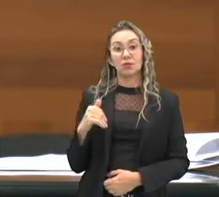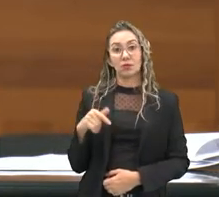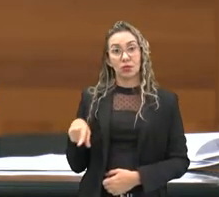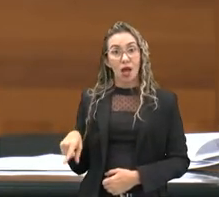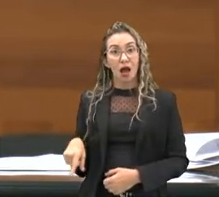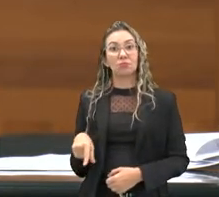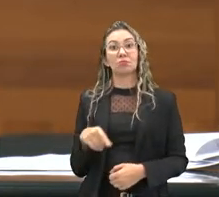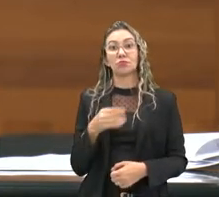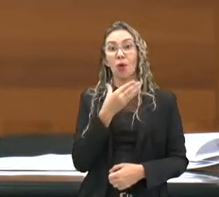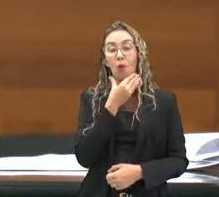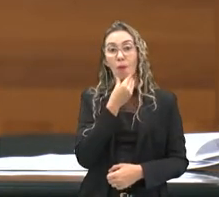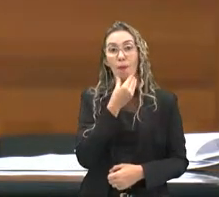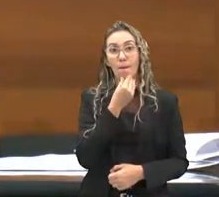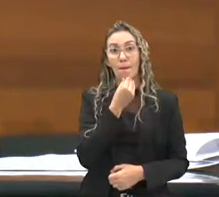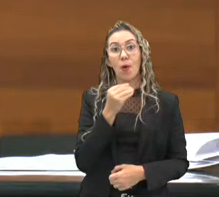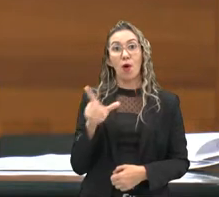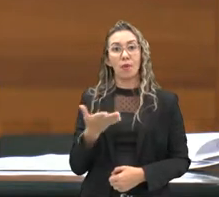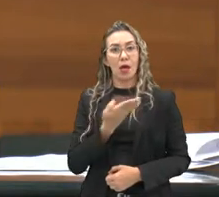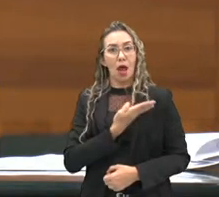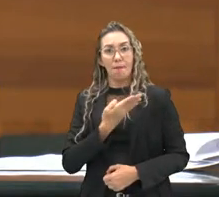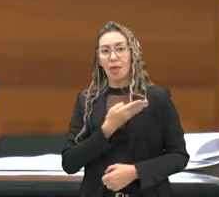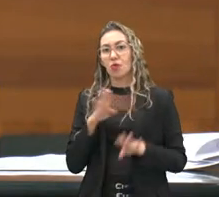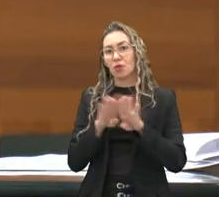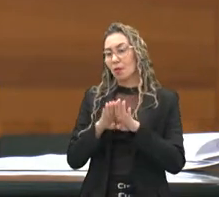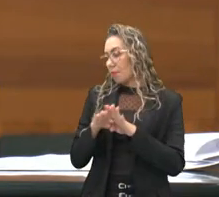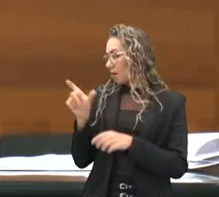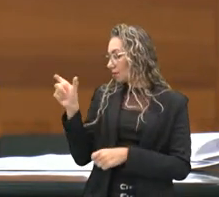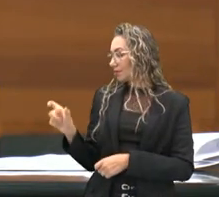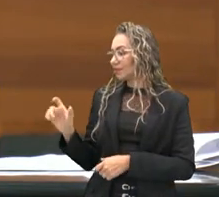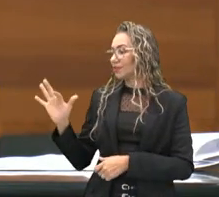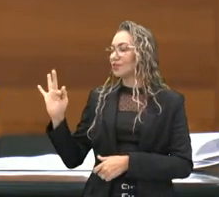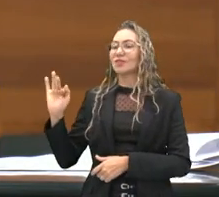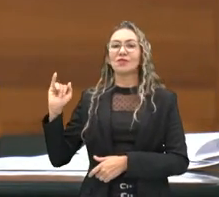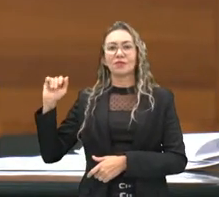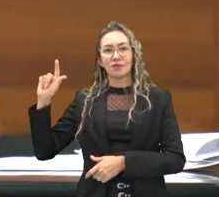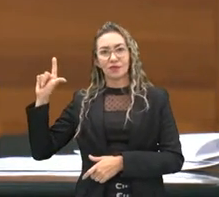era correligionário e amigo de Filinto Miller. E ele dizia,